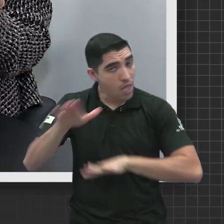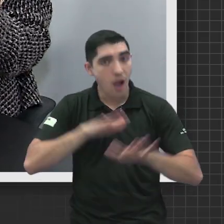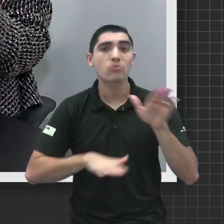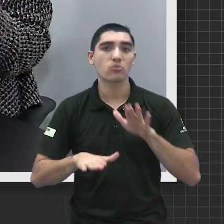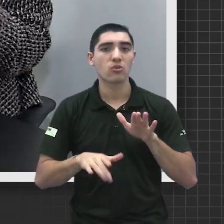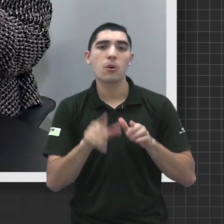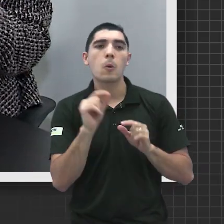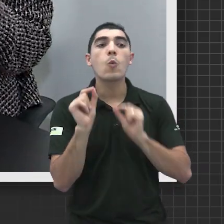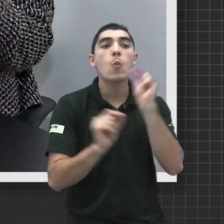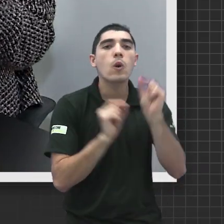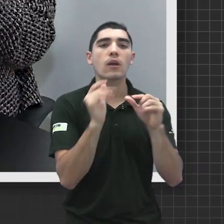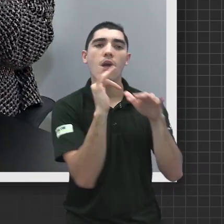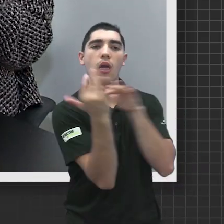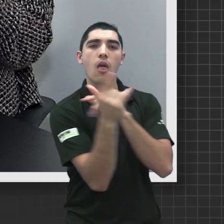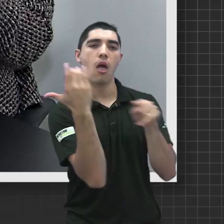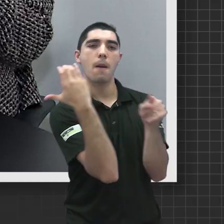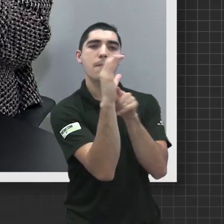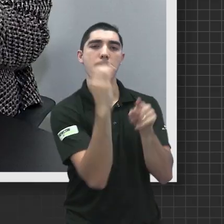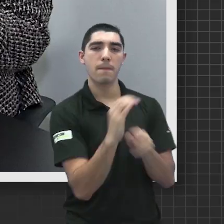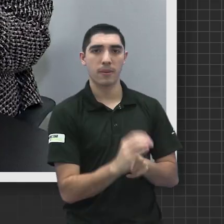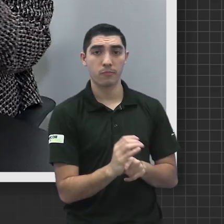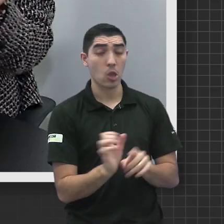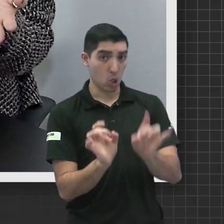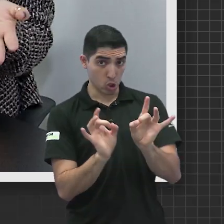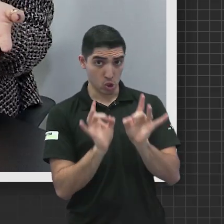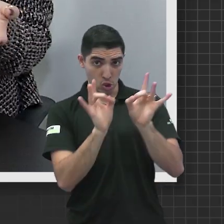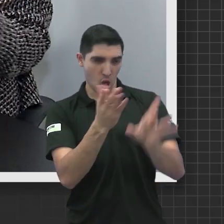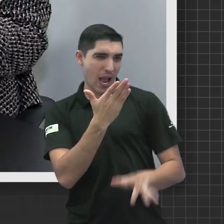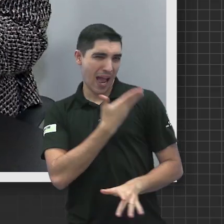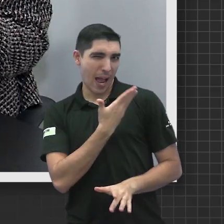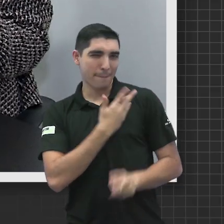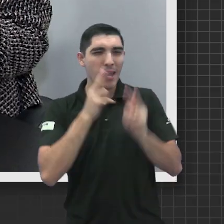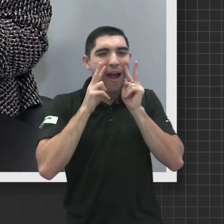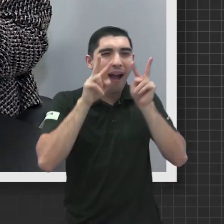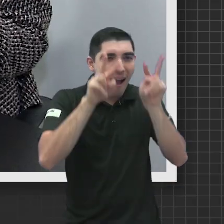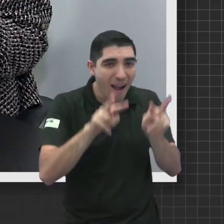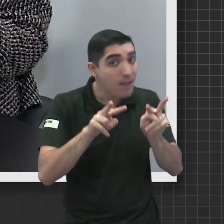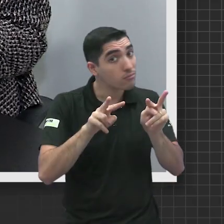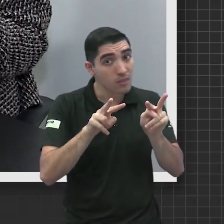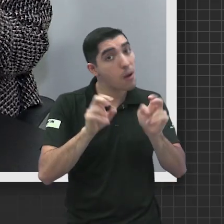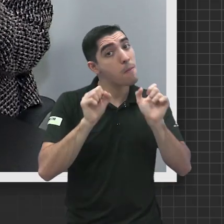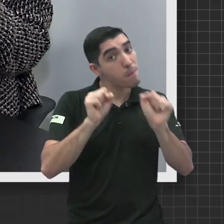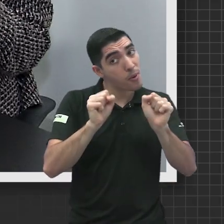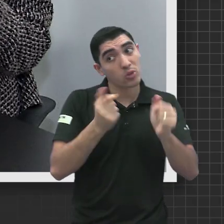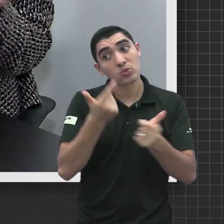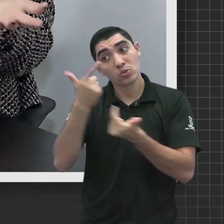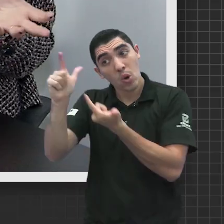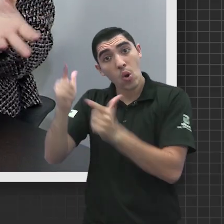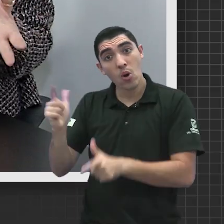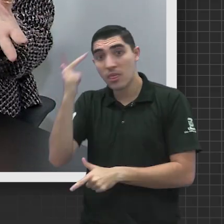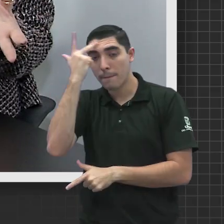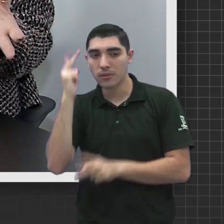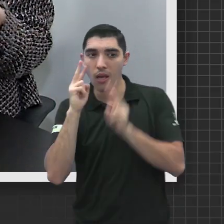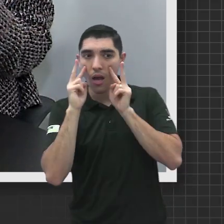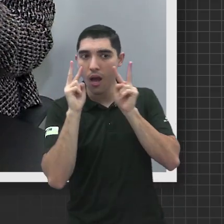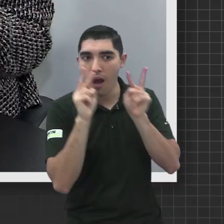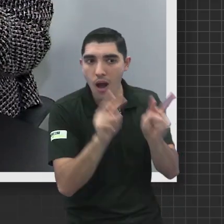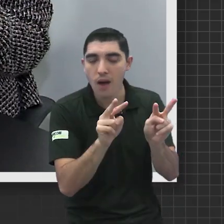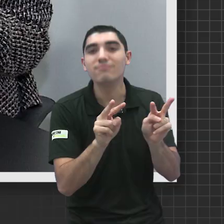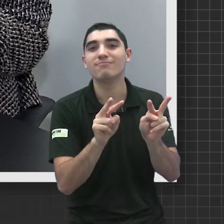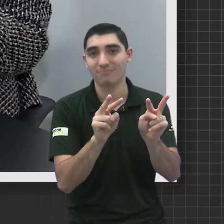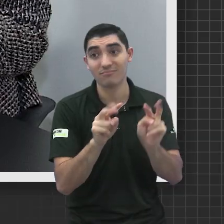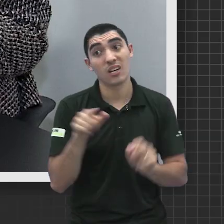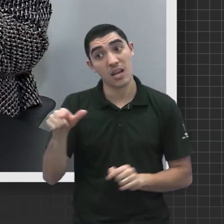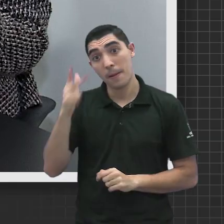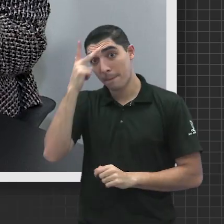nossos posts, porque eles chegam não só para as pessoas que a gente quer, como amigos e familiares, mas também para outras pessoas,